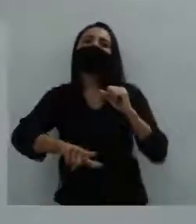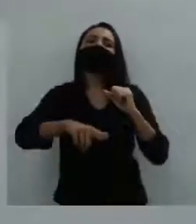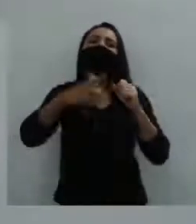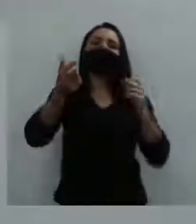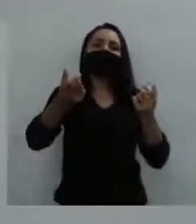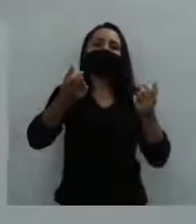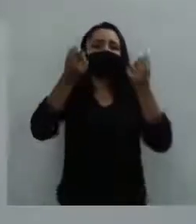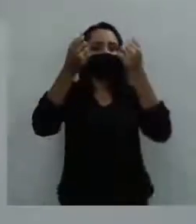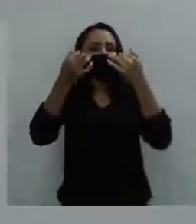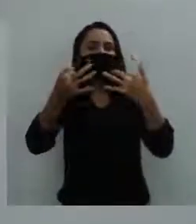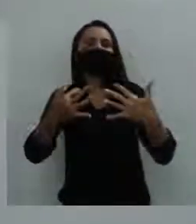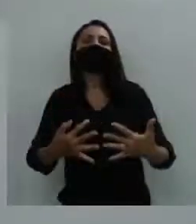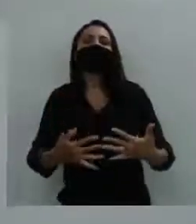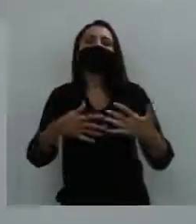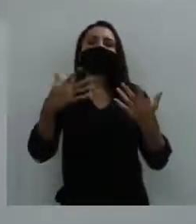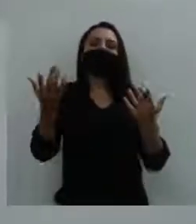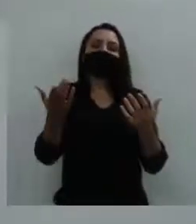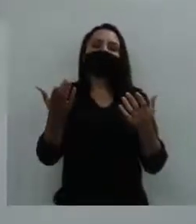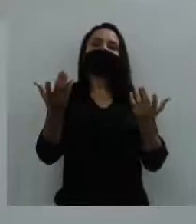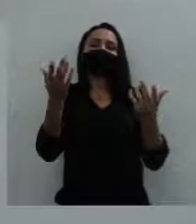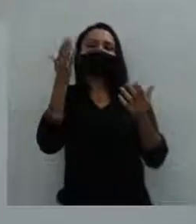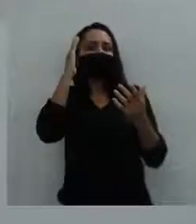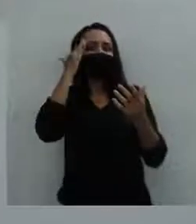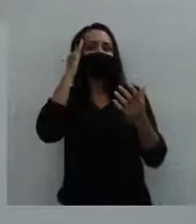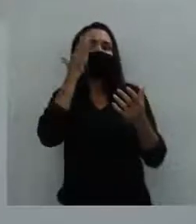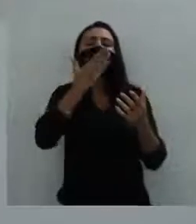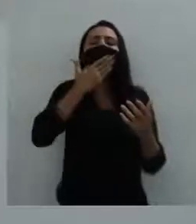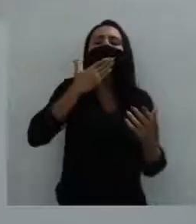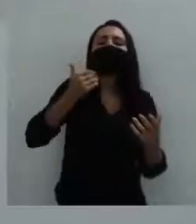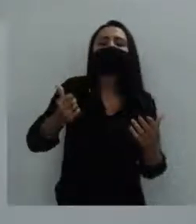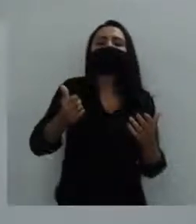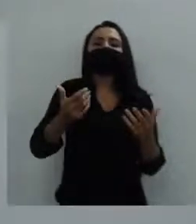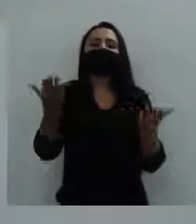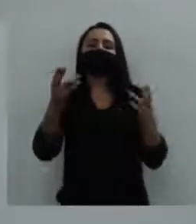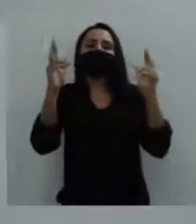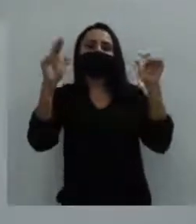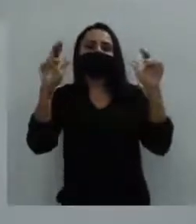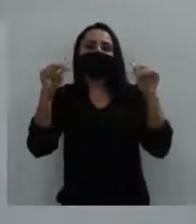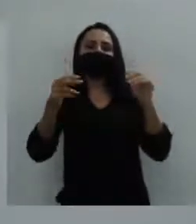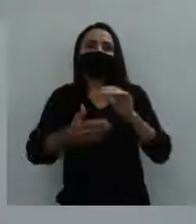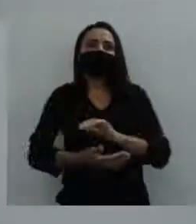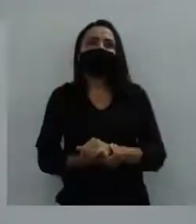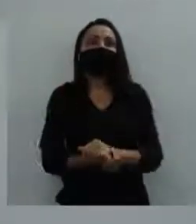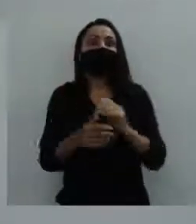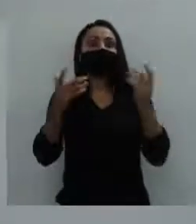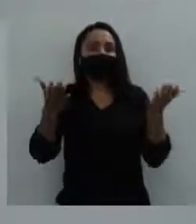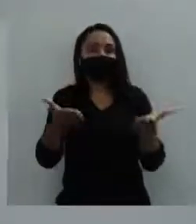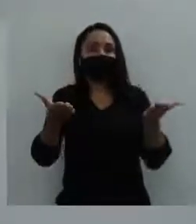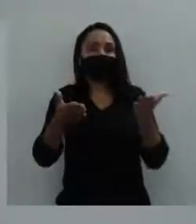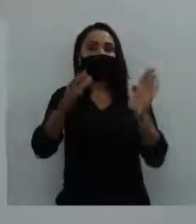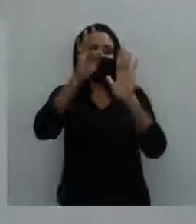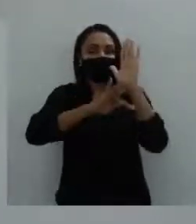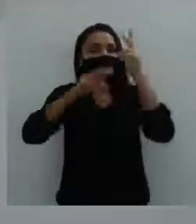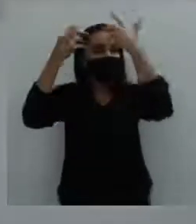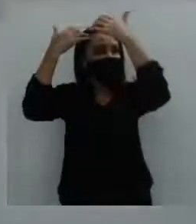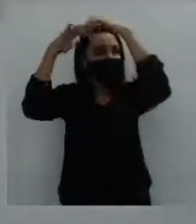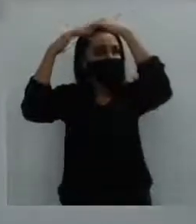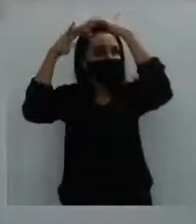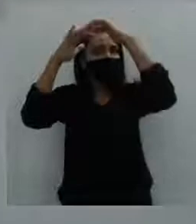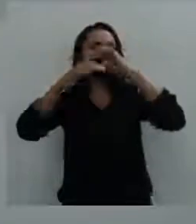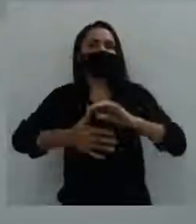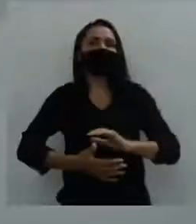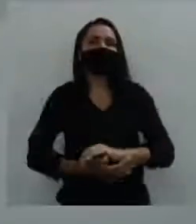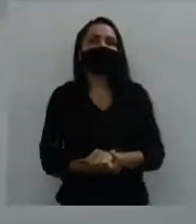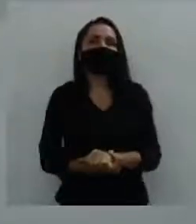possam entrar bem nesse assunto, mas trago antes um texto de reflexão. Vamos lá? Na